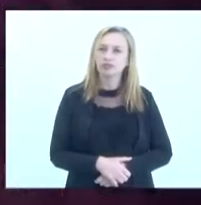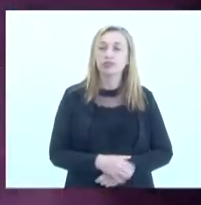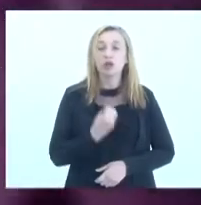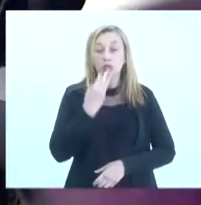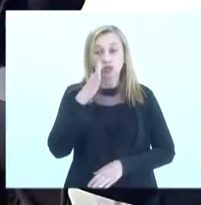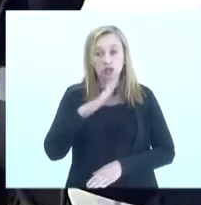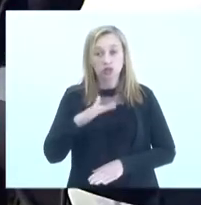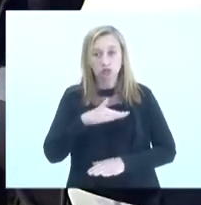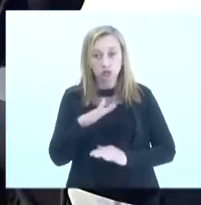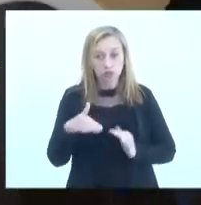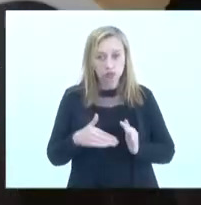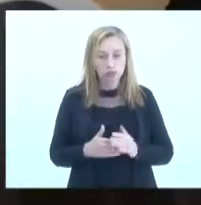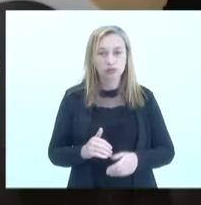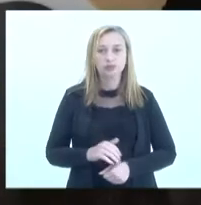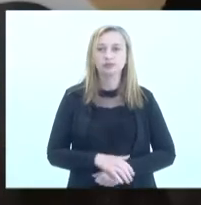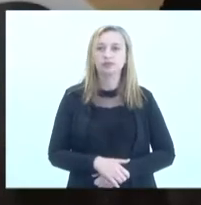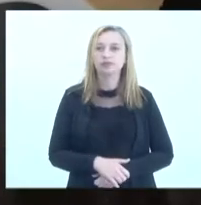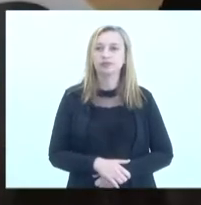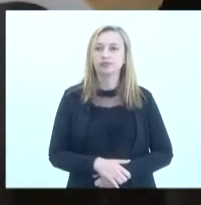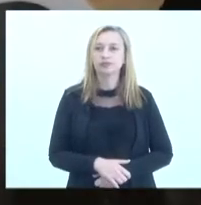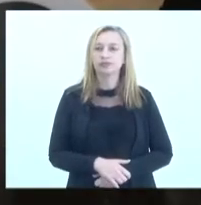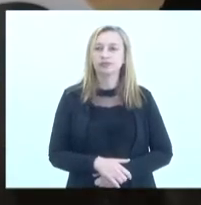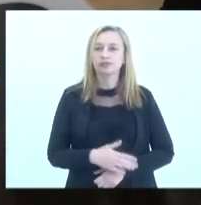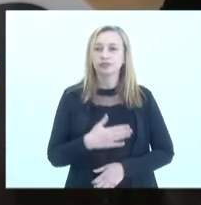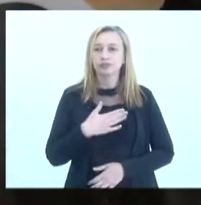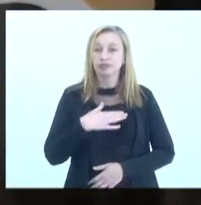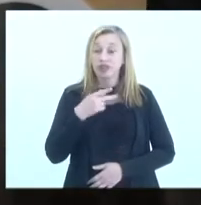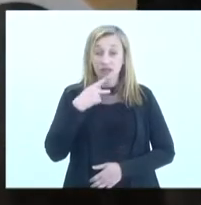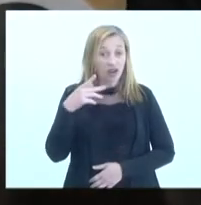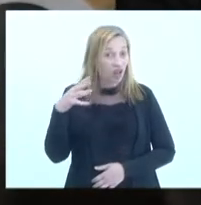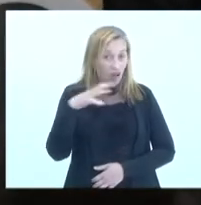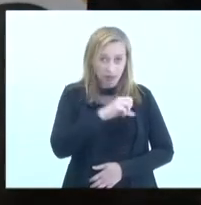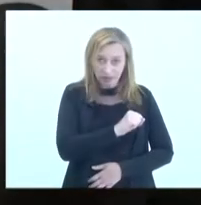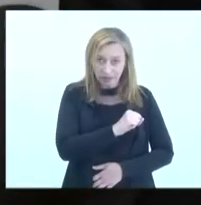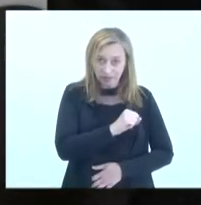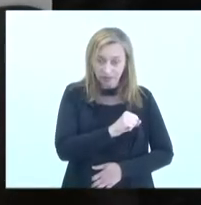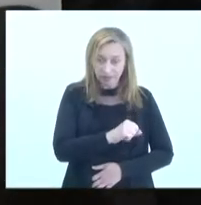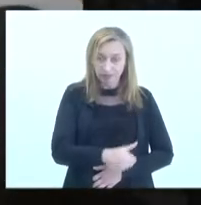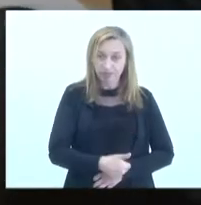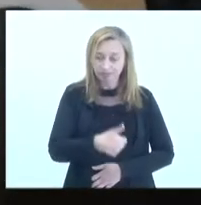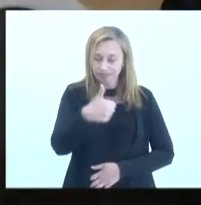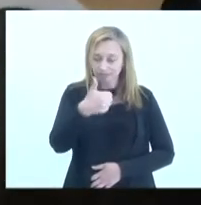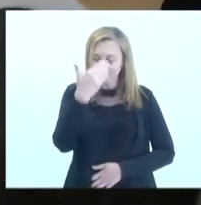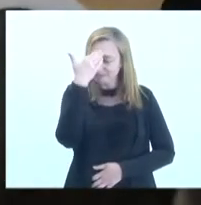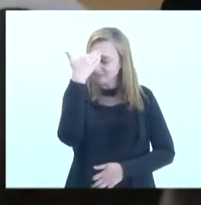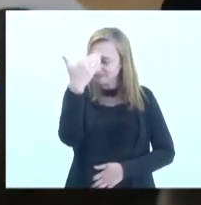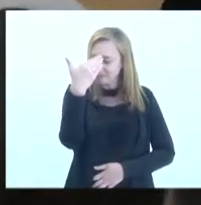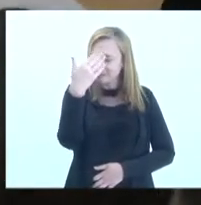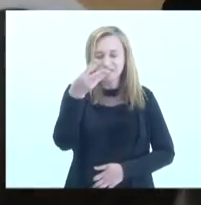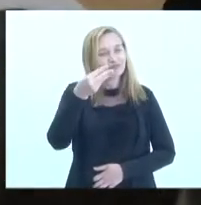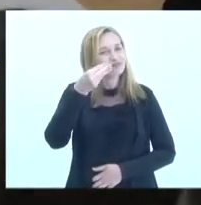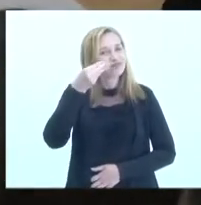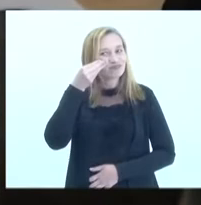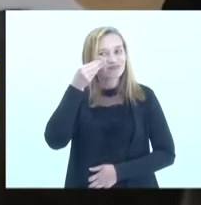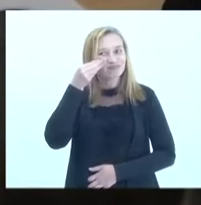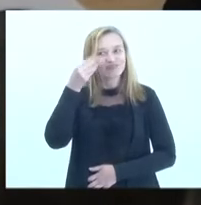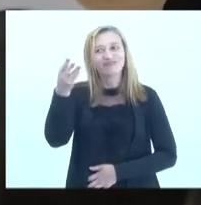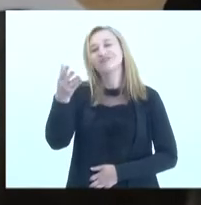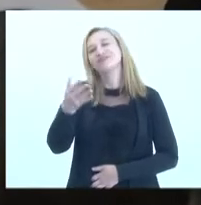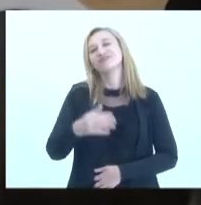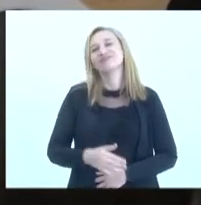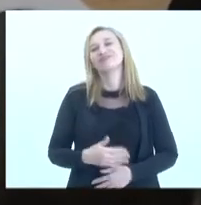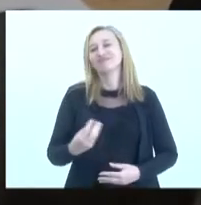Boa tarde a todos. A minha palavra é rápida. Primeiro, agradecer a oportunidade